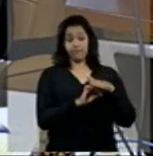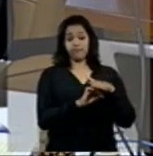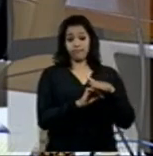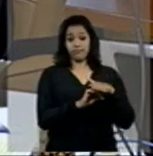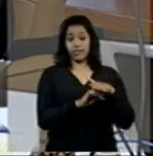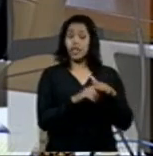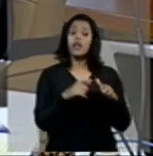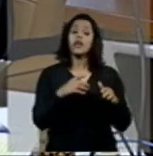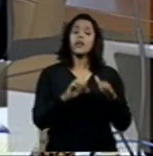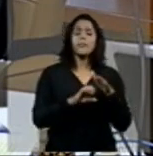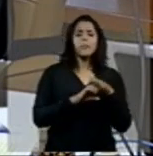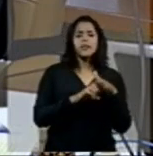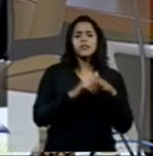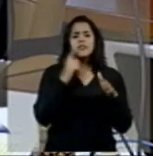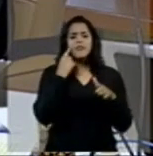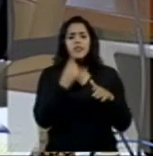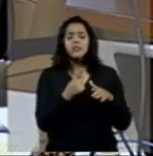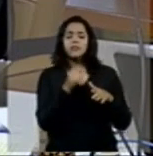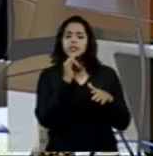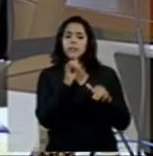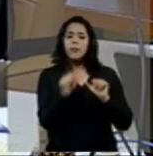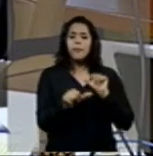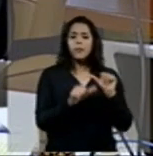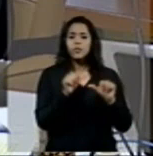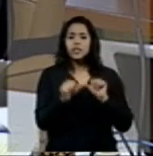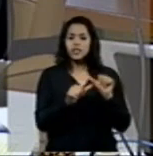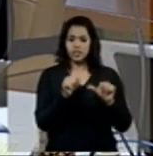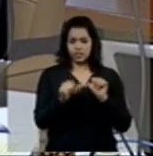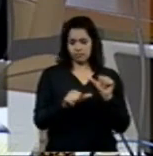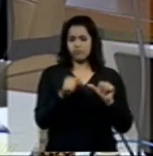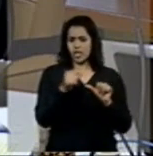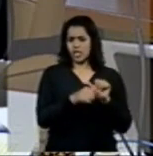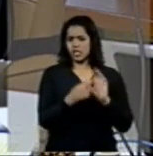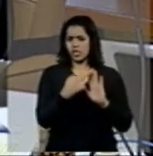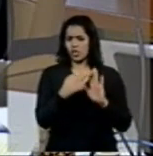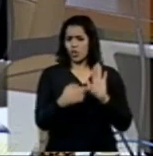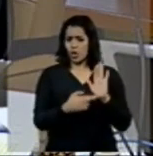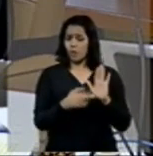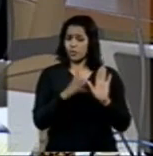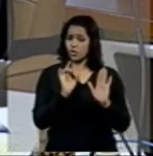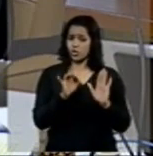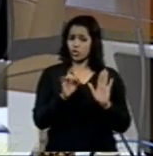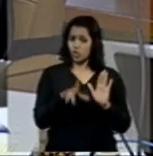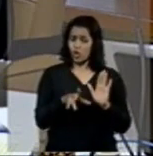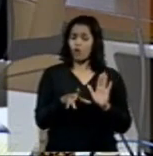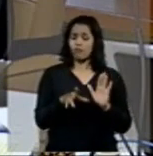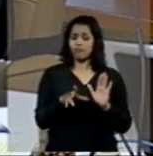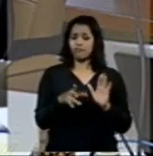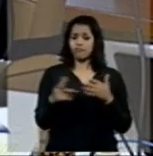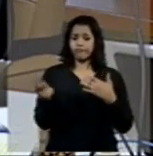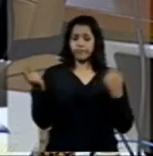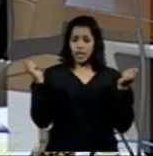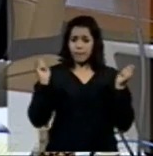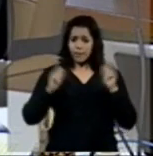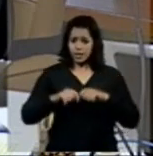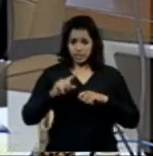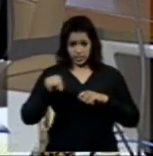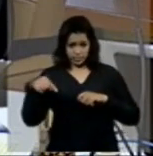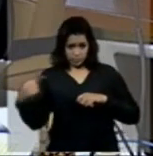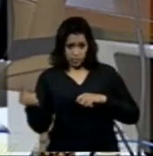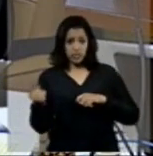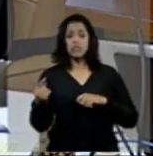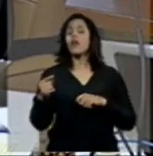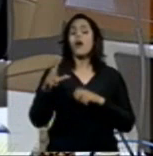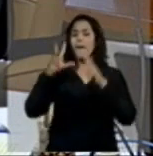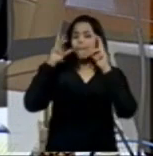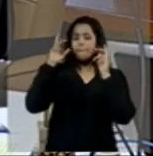especialmente em se considerando que a alteração desse cabedal normativo cabe, como efetivamente depois exercitou,